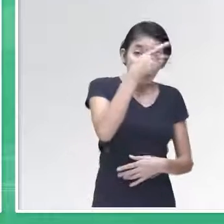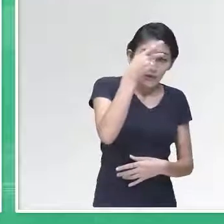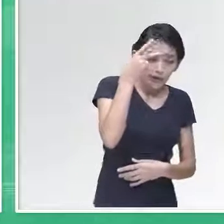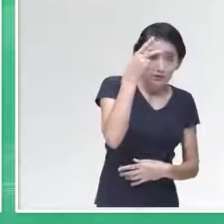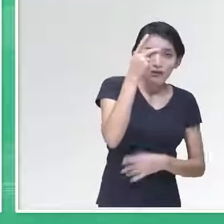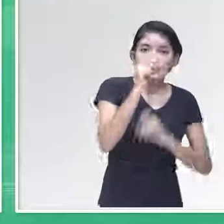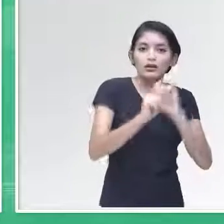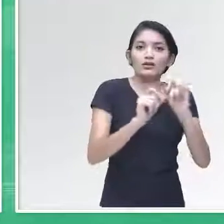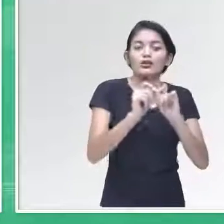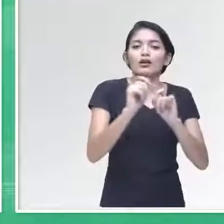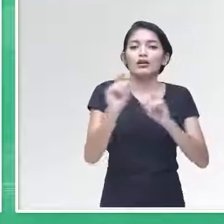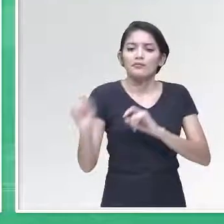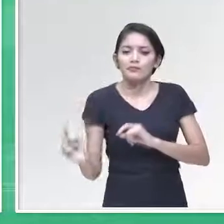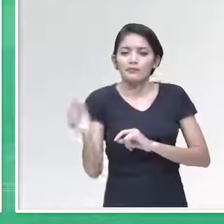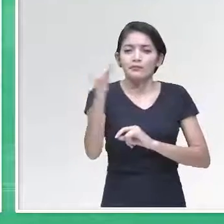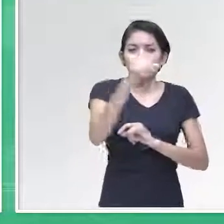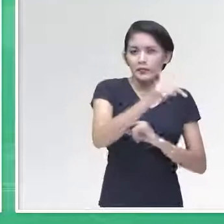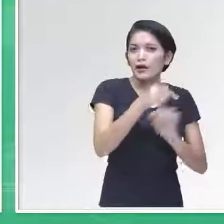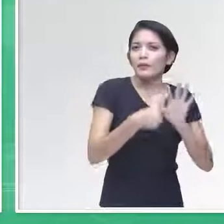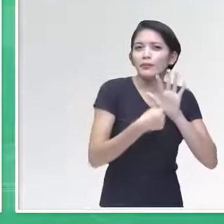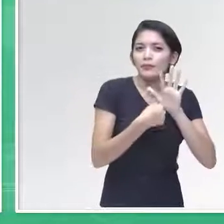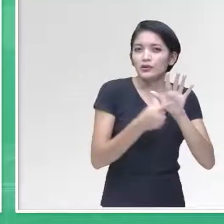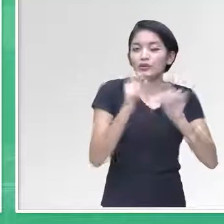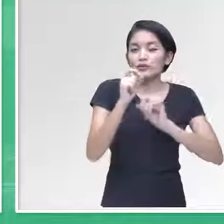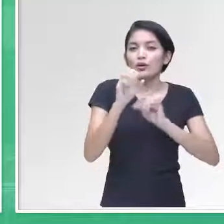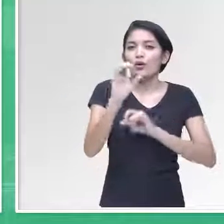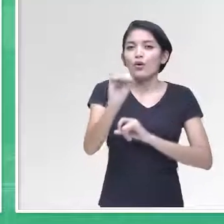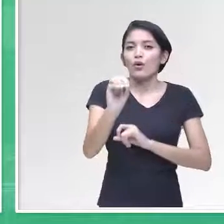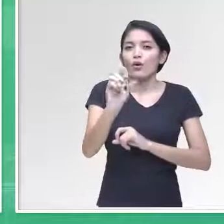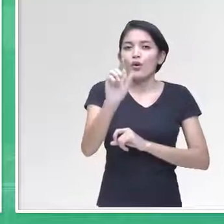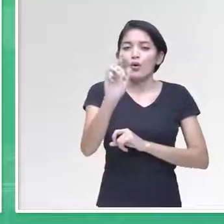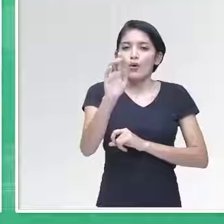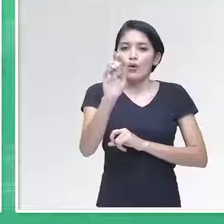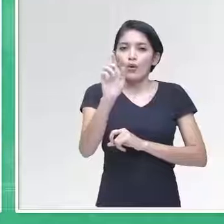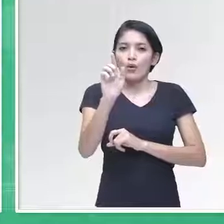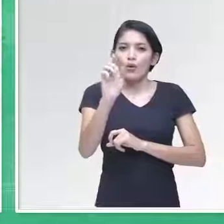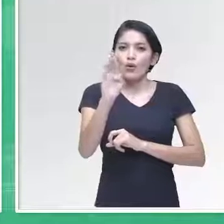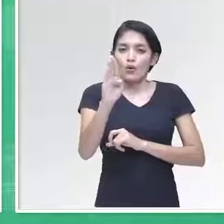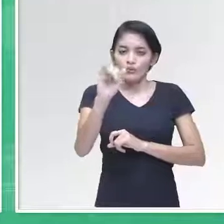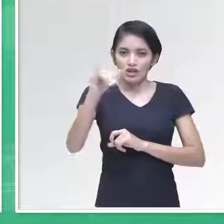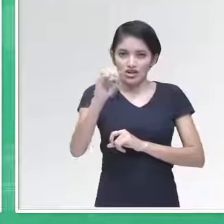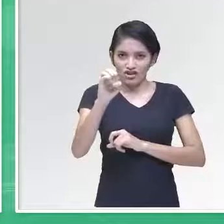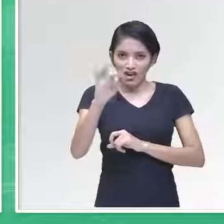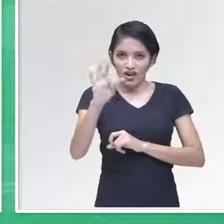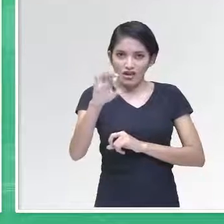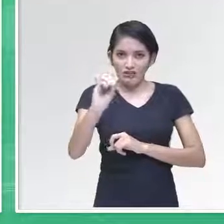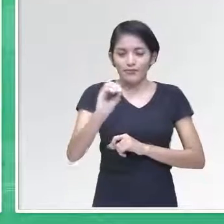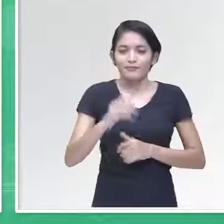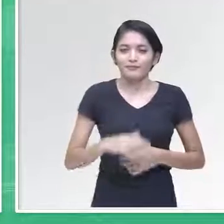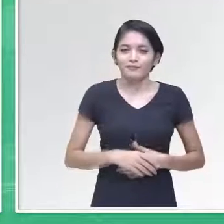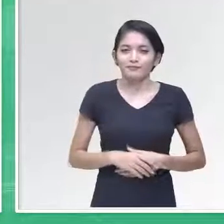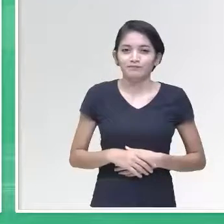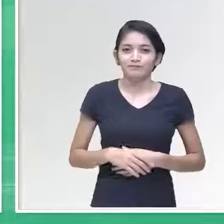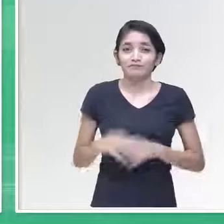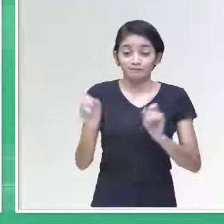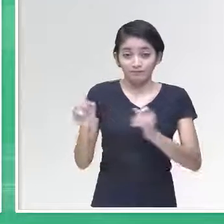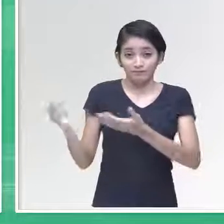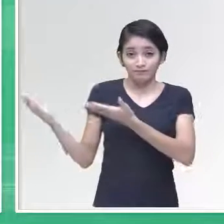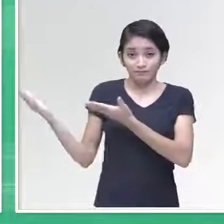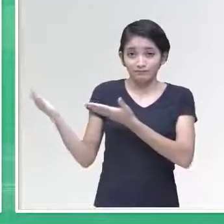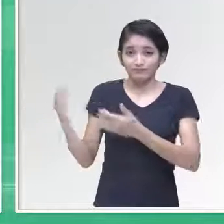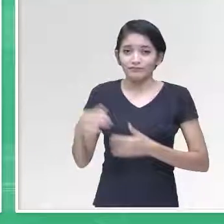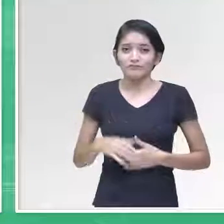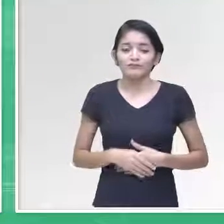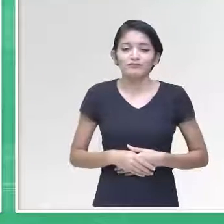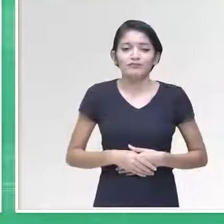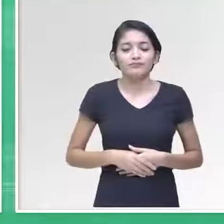O objetivo é mostrar o objeto. Ficou meio redundante, né? Mas é isso mesmo, tá? Vamos lá, próxima cartela.